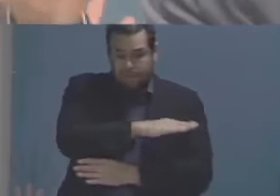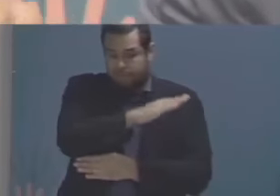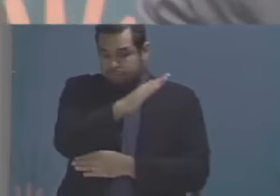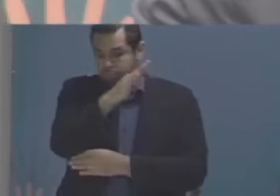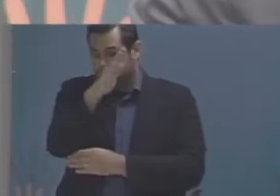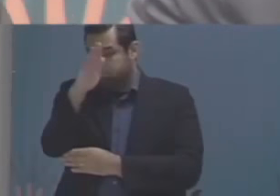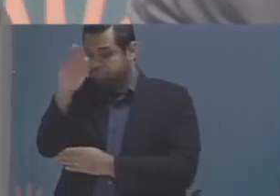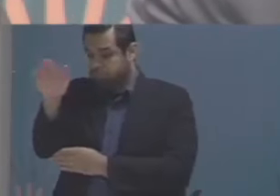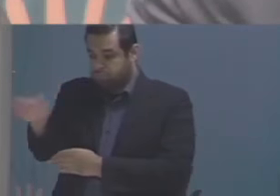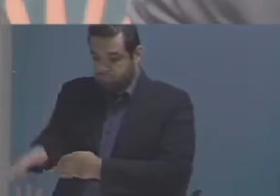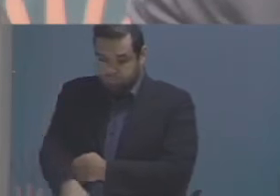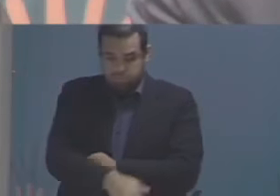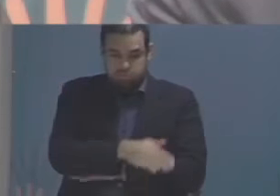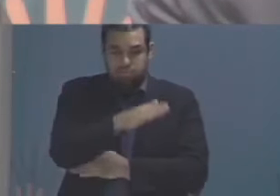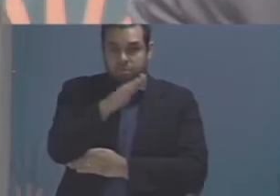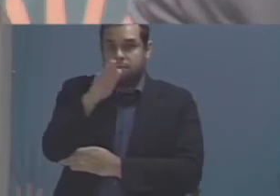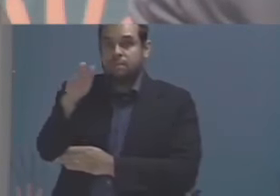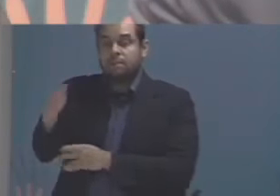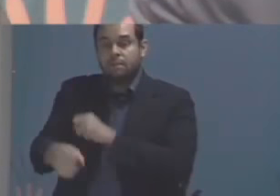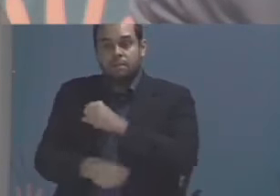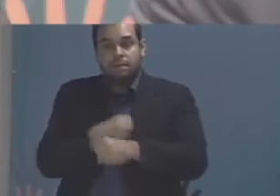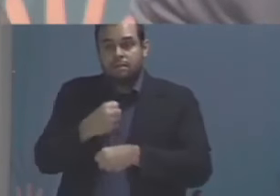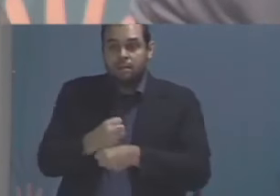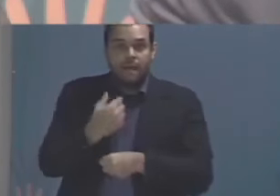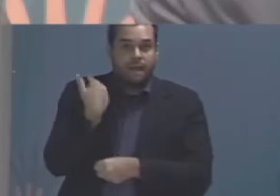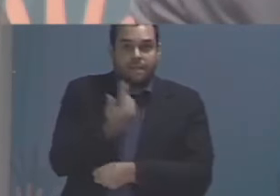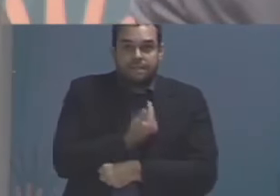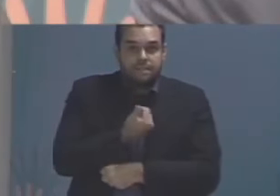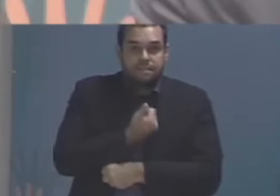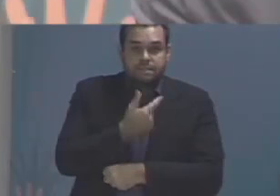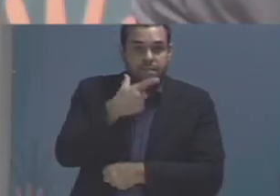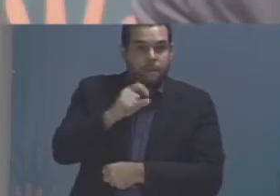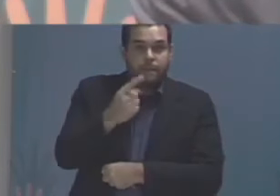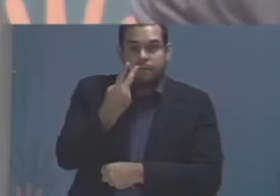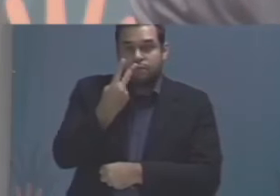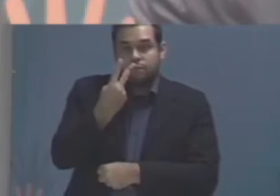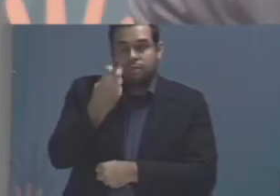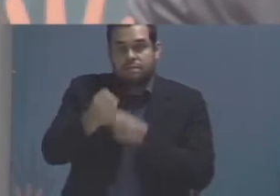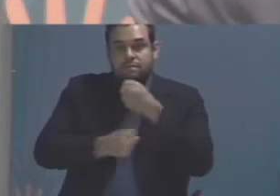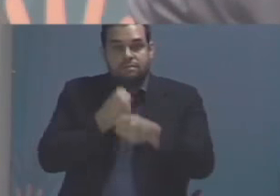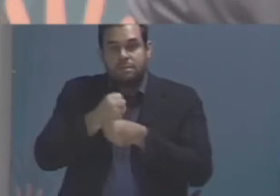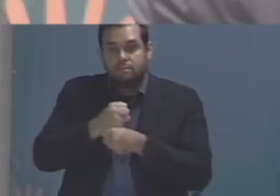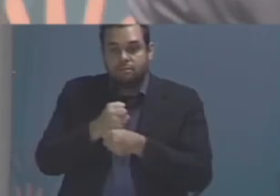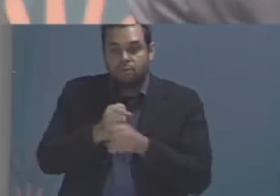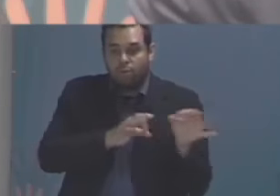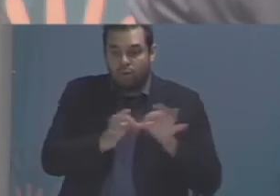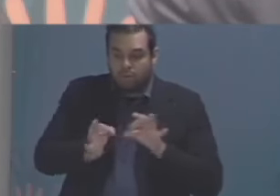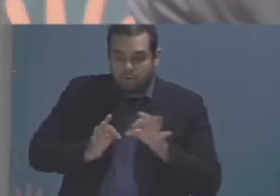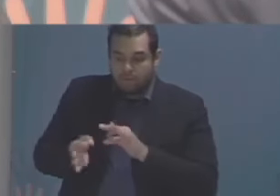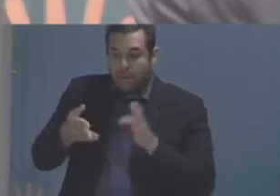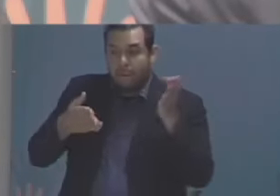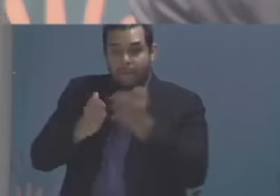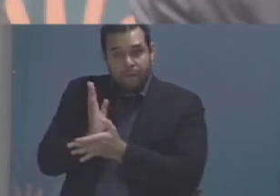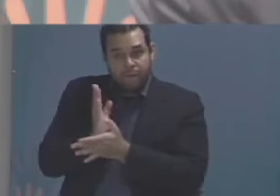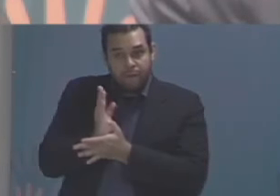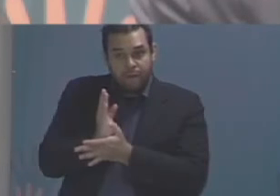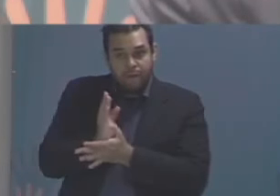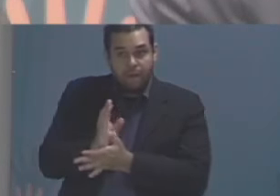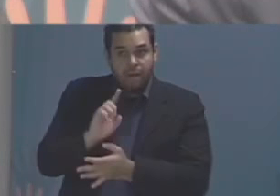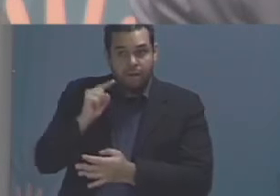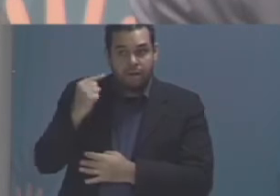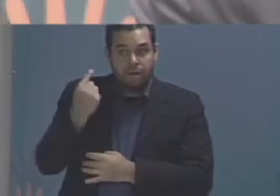durante muitos, muitos anos. O engraçado é que nós, em menos de 2 anos, nós fomos lá e conseguimos, na articulação na Câmara, a aprovação dele. E ele foi vetado